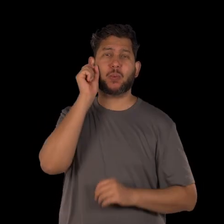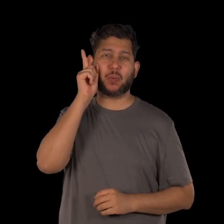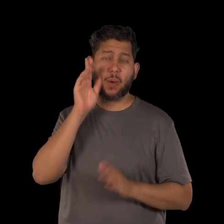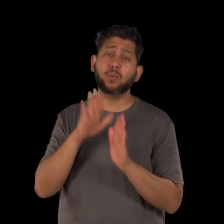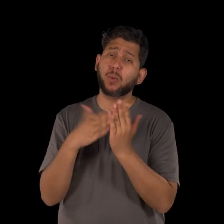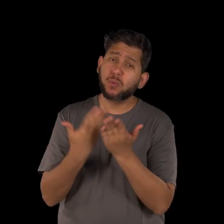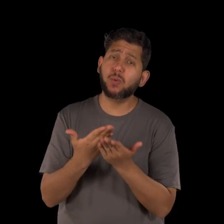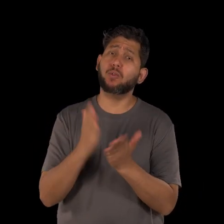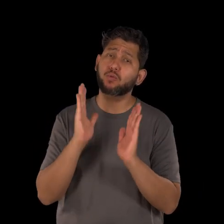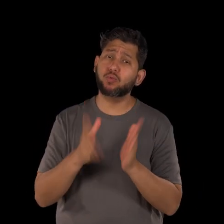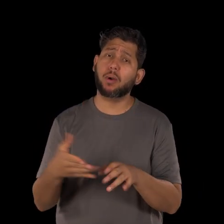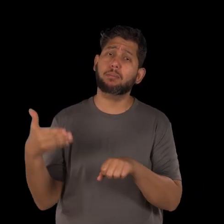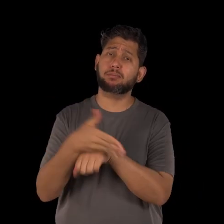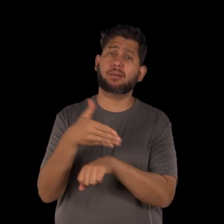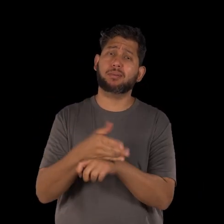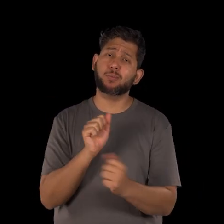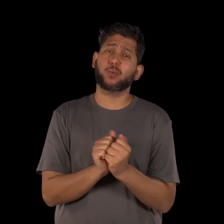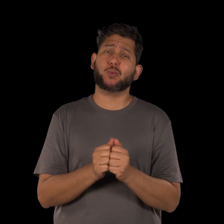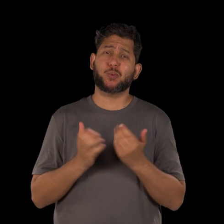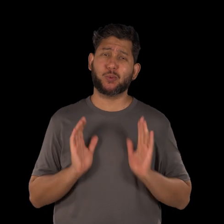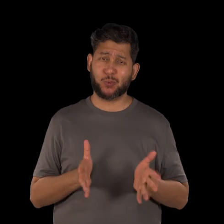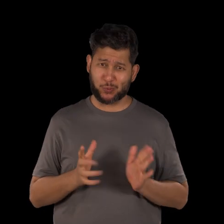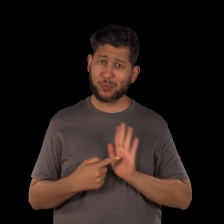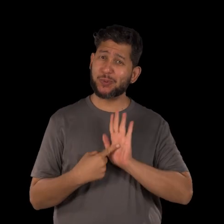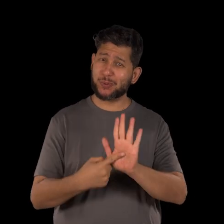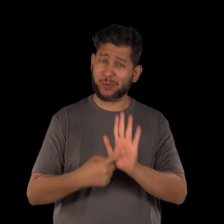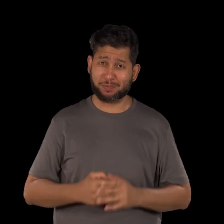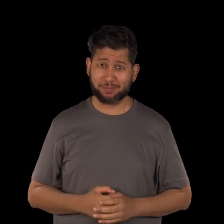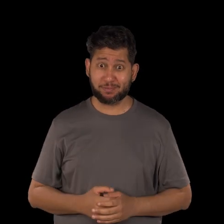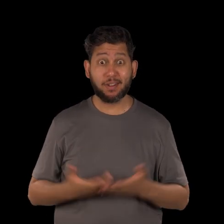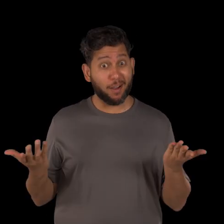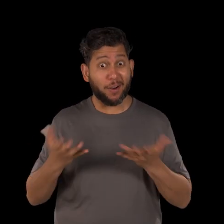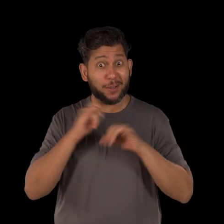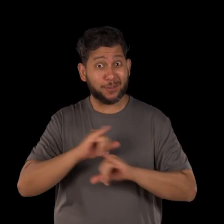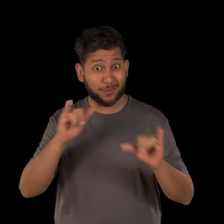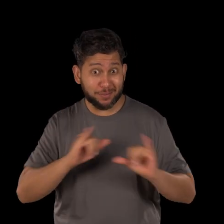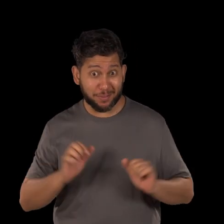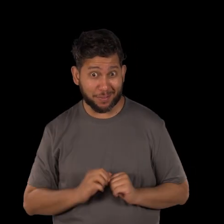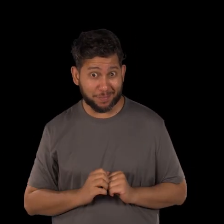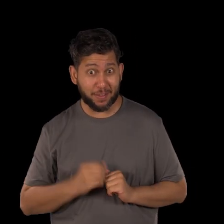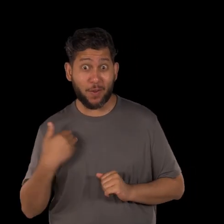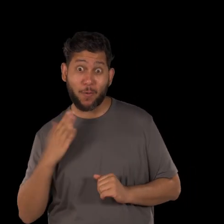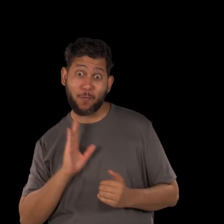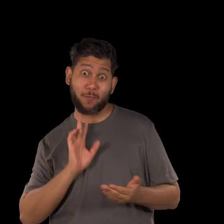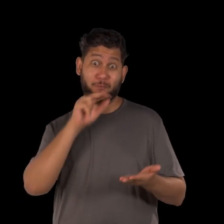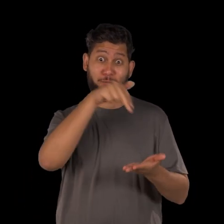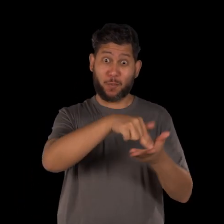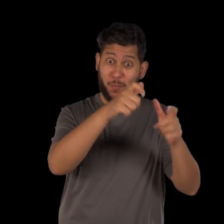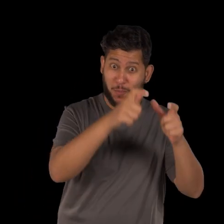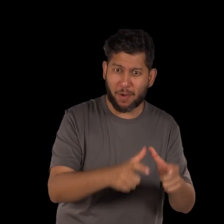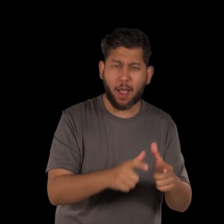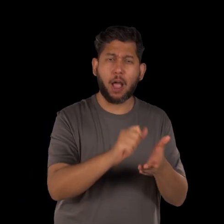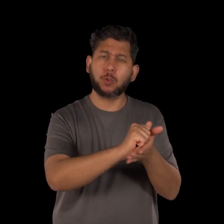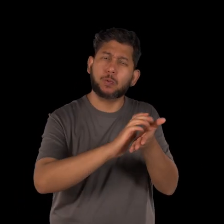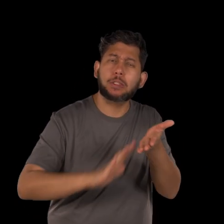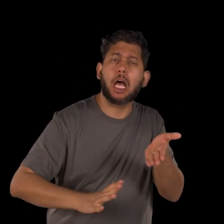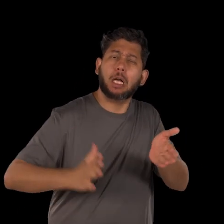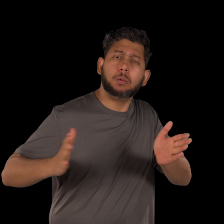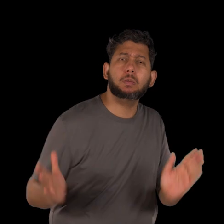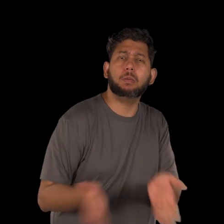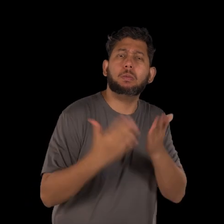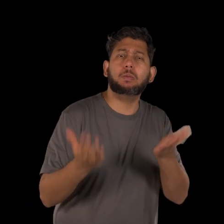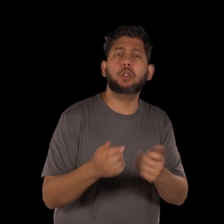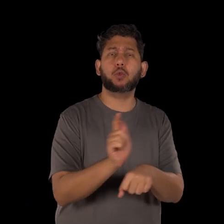escolas que participam da ação junto com a gente. Nós vamos até essas instituições e promovemos atividades com